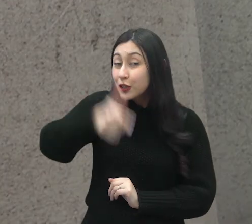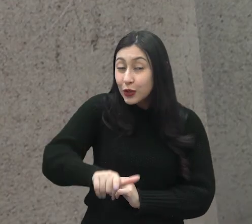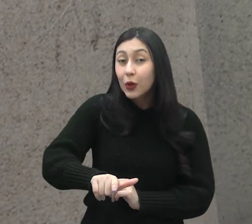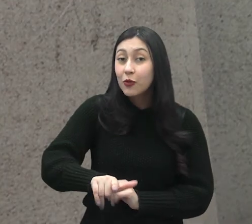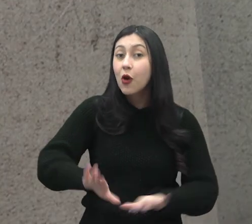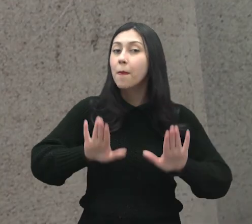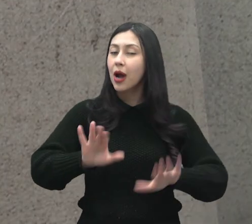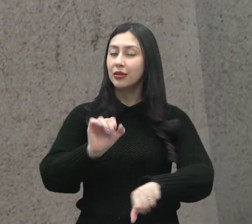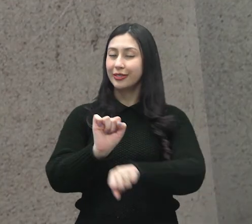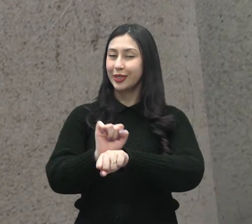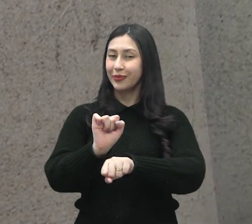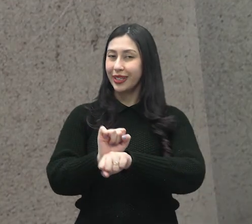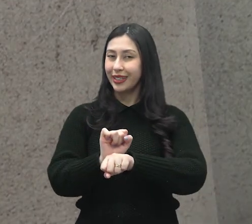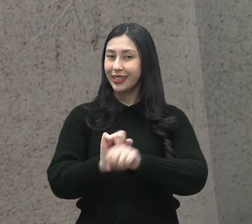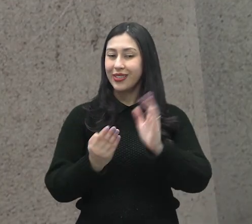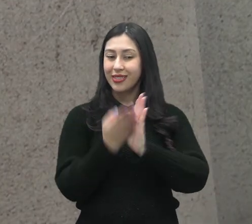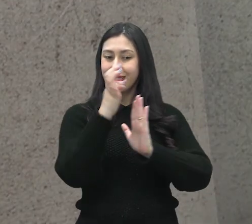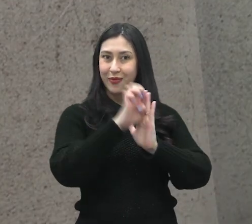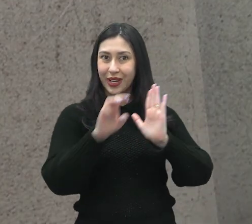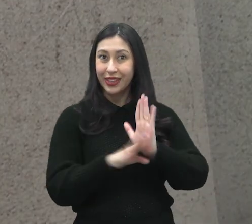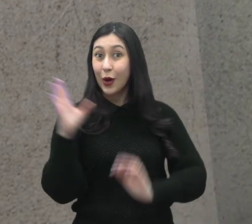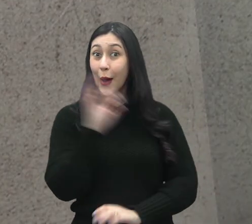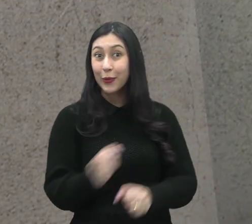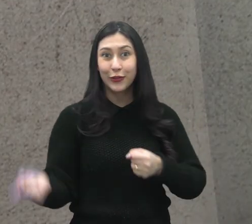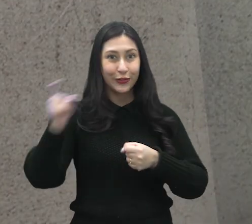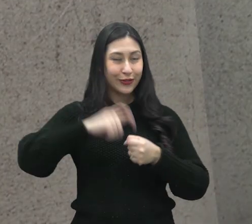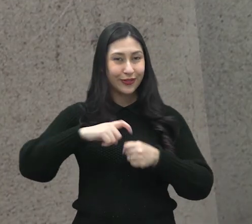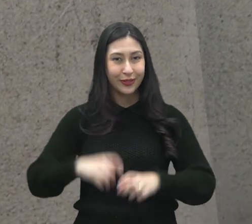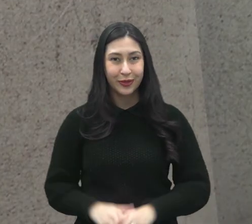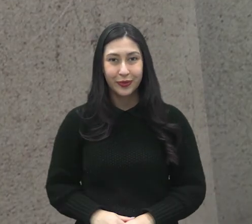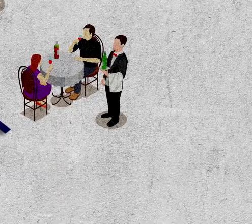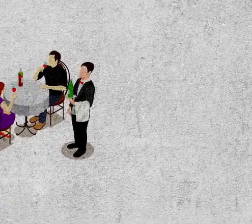nossa última de hoje, mas fiquem com a gente porque o Estação Mercado volta rapidinho.